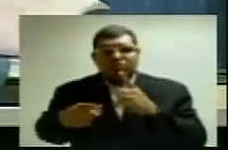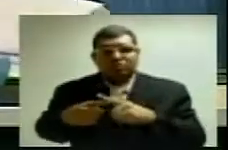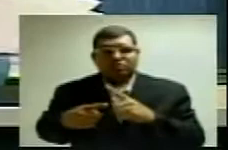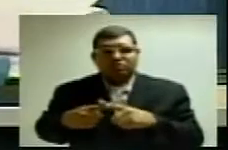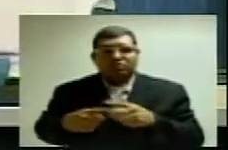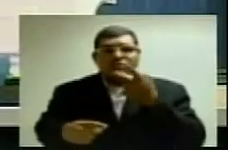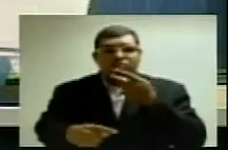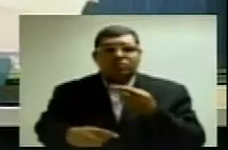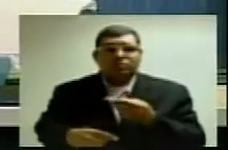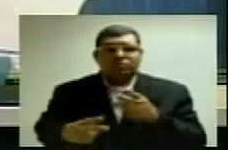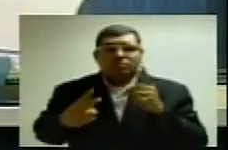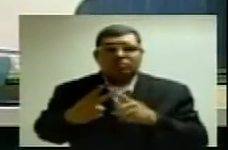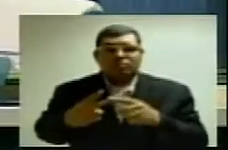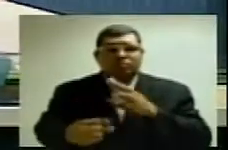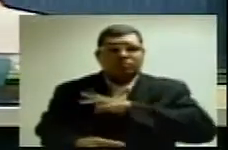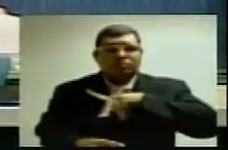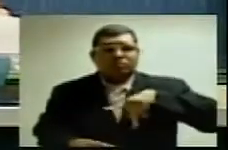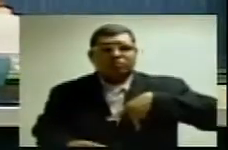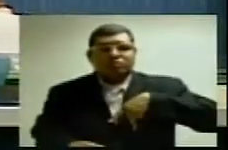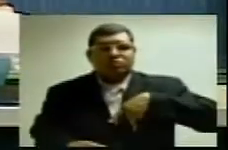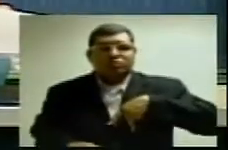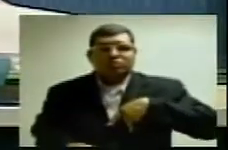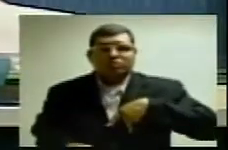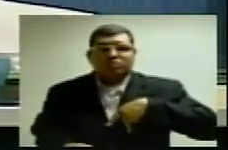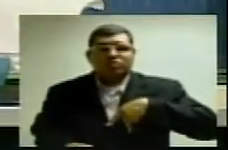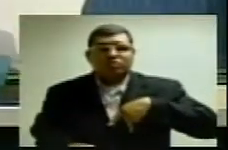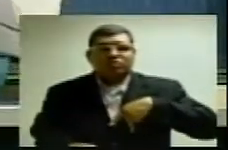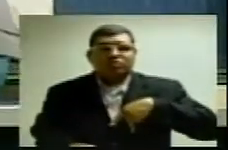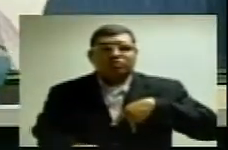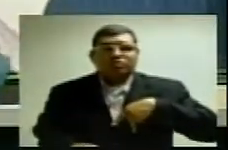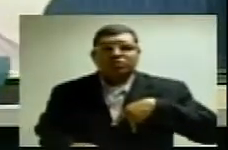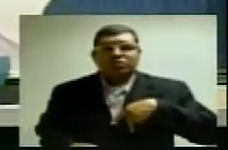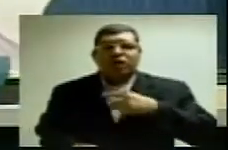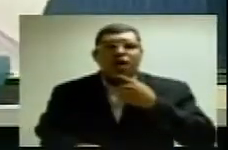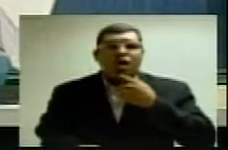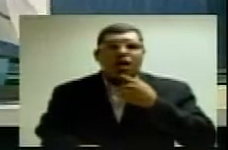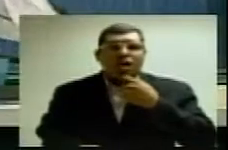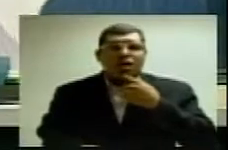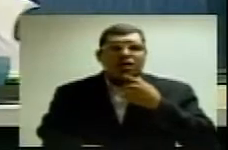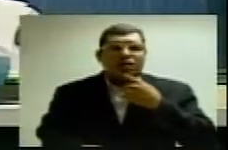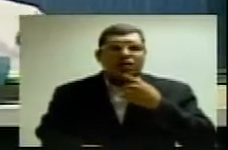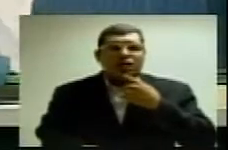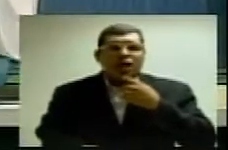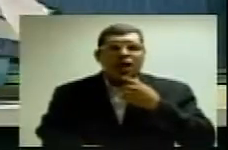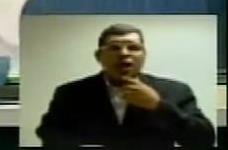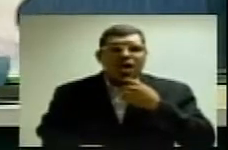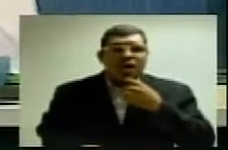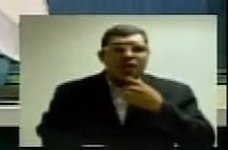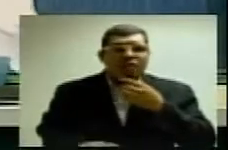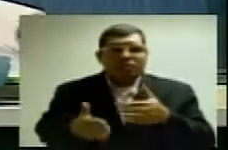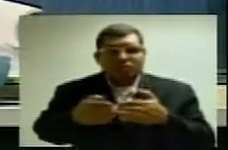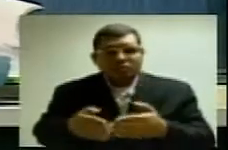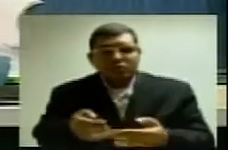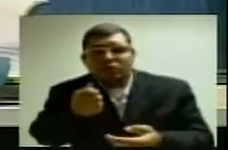porque, repito, segundo o Ministério Público, estão saqueando os cofres e os